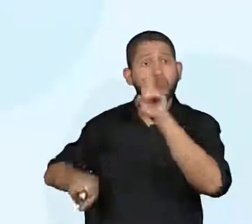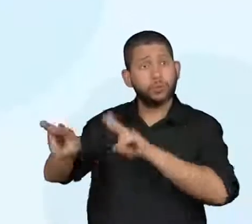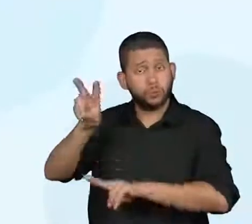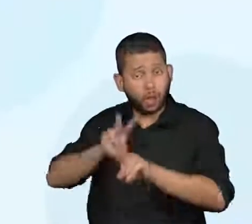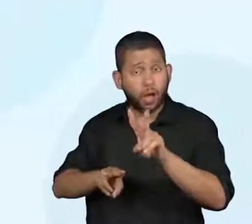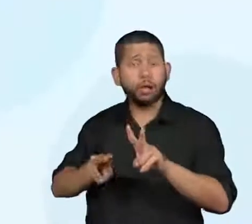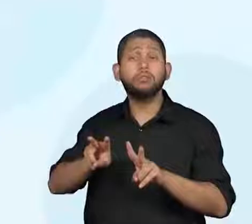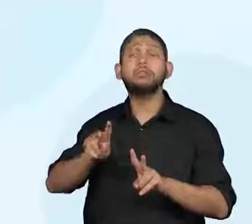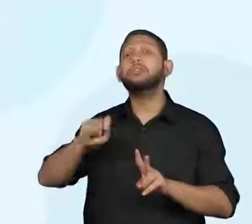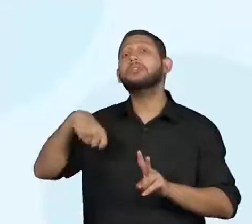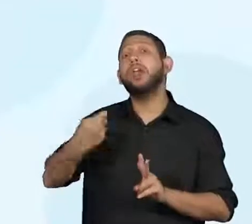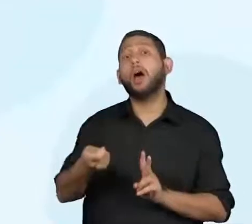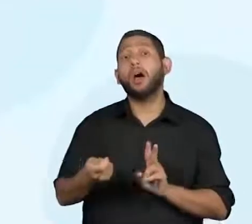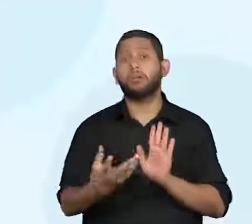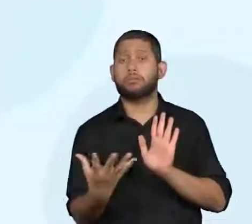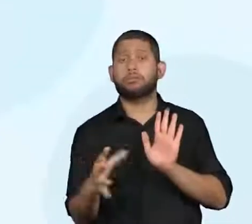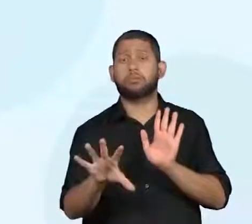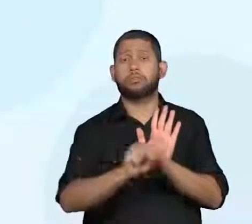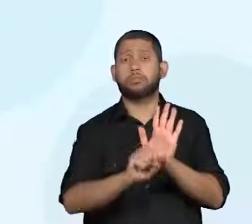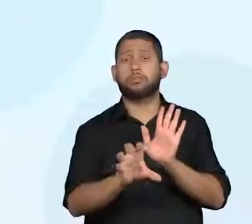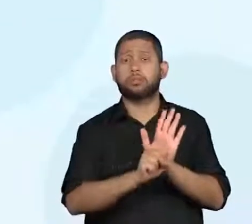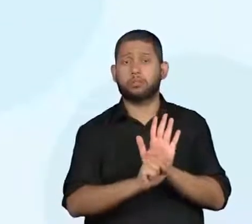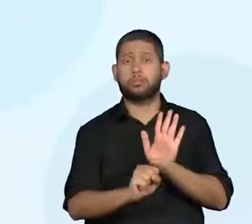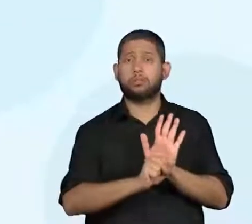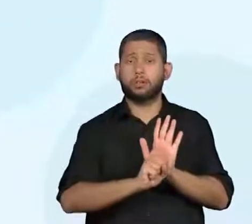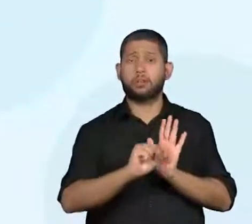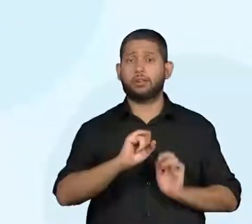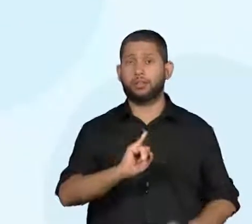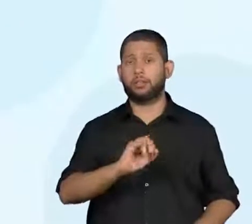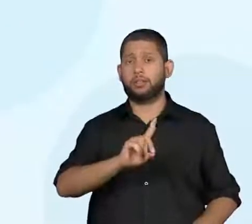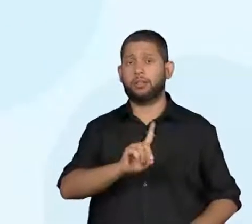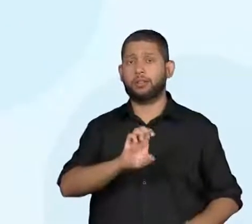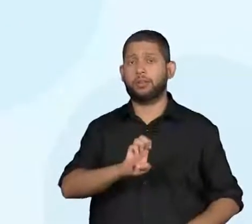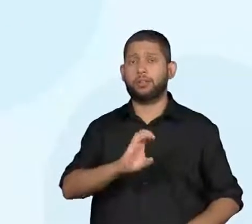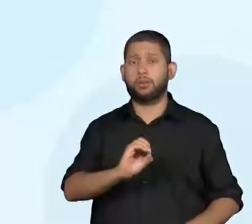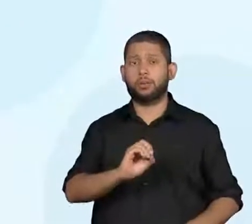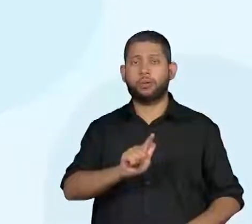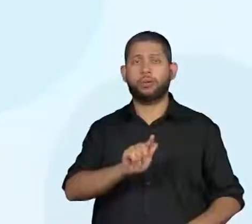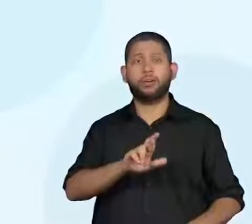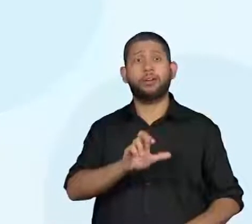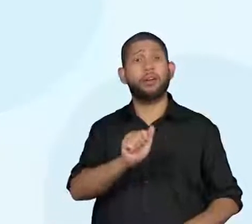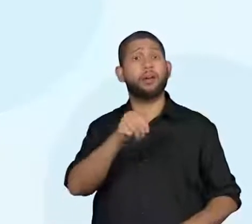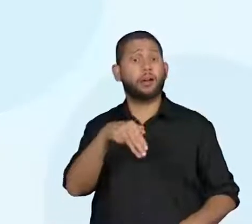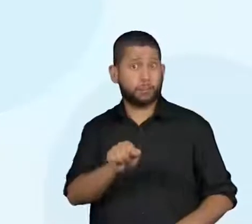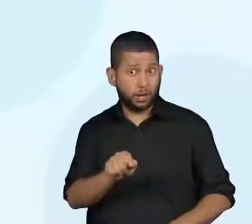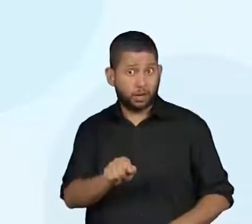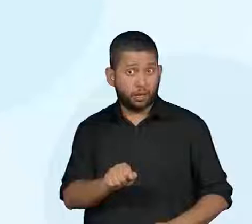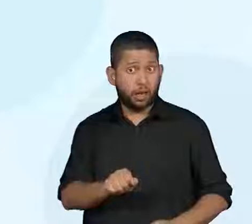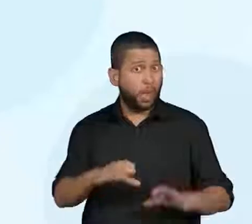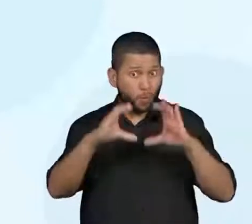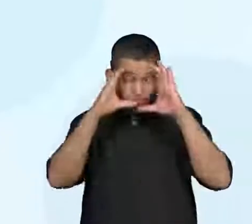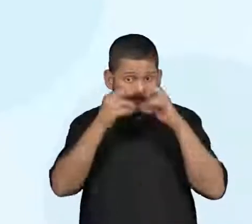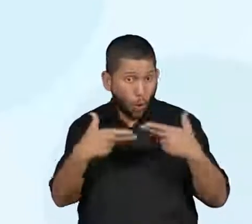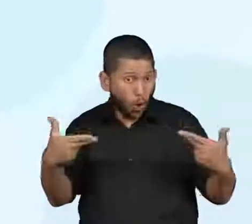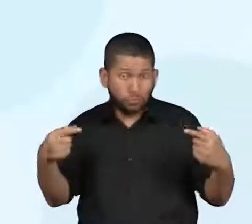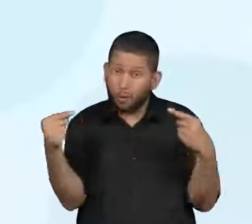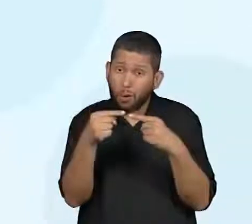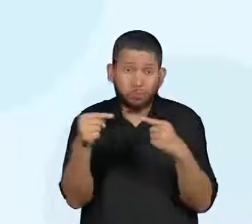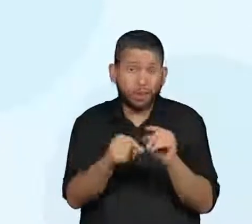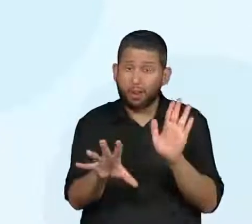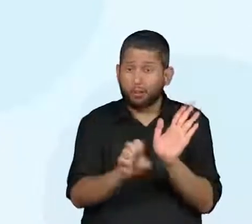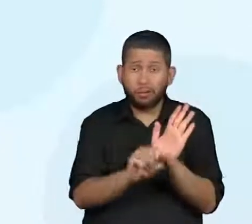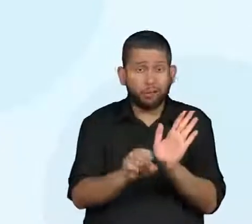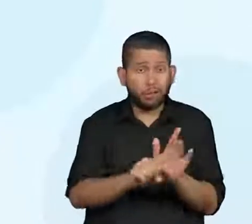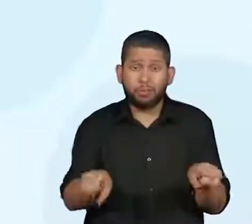é conhecida como ideograma, ou seja, os emojis são ideogramas. É verdadeiro isso?